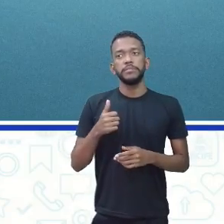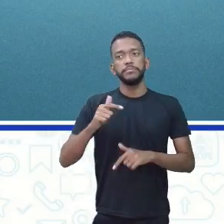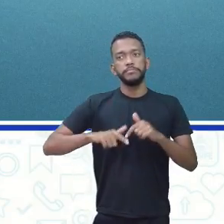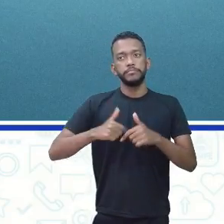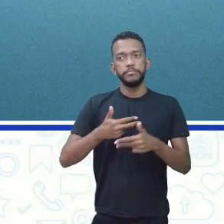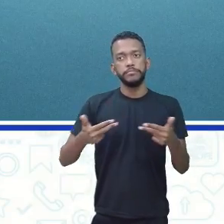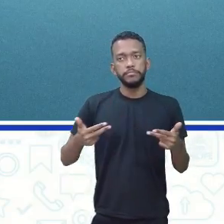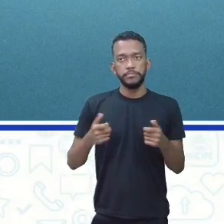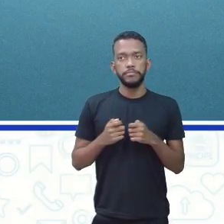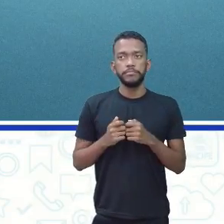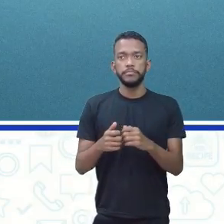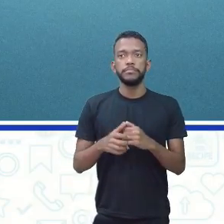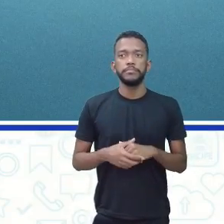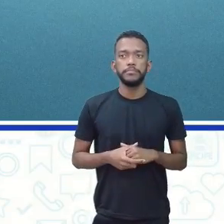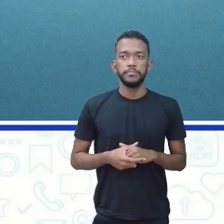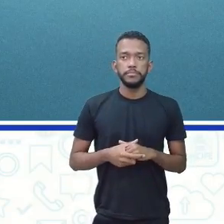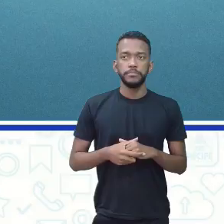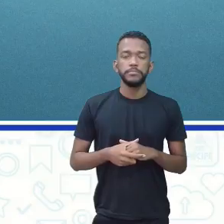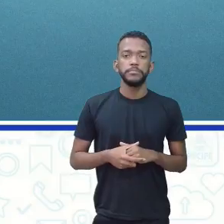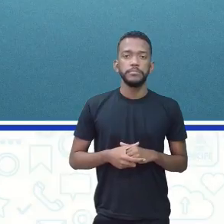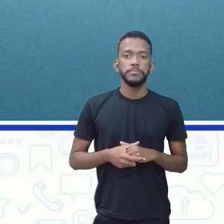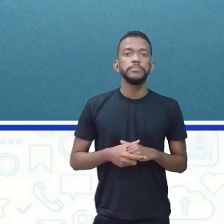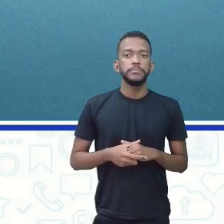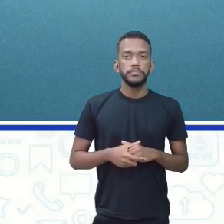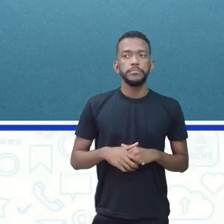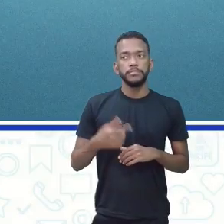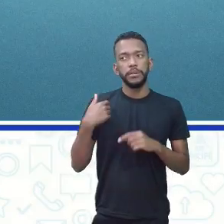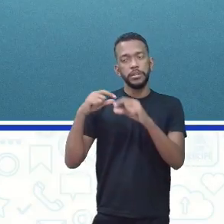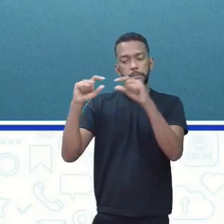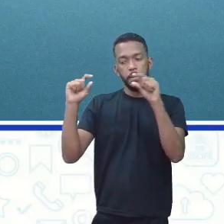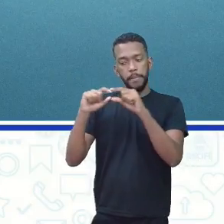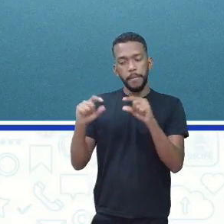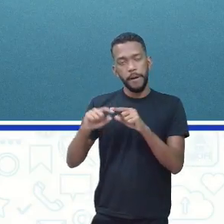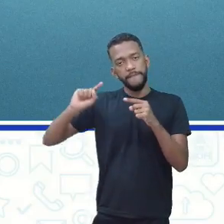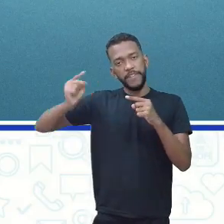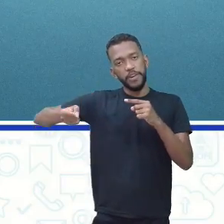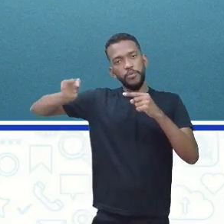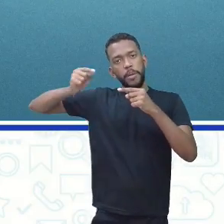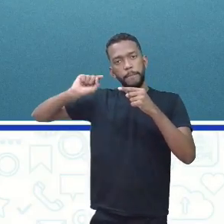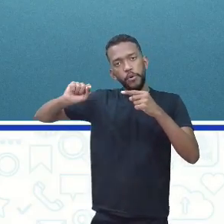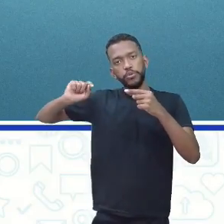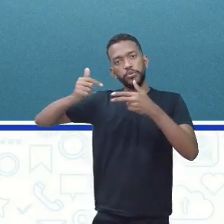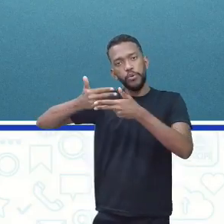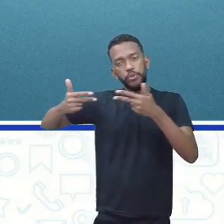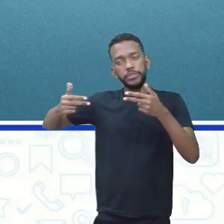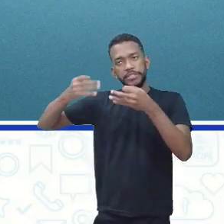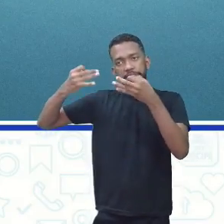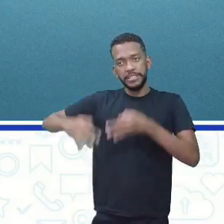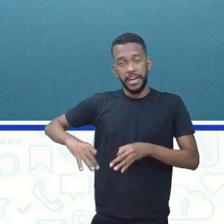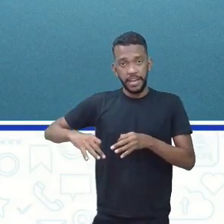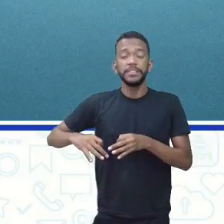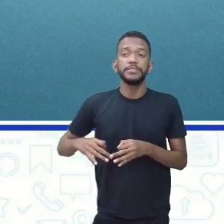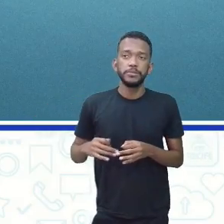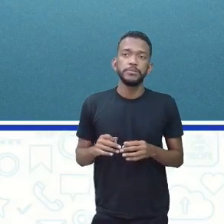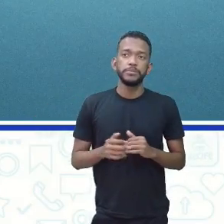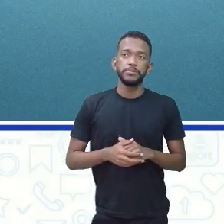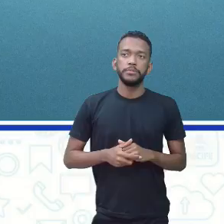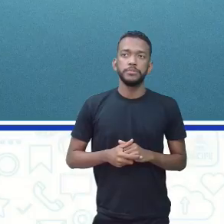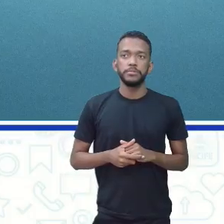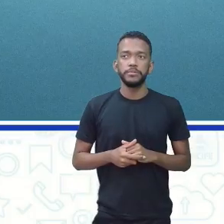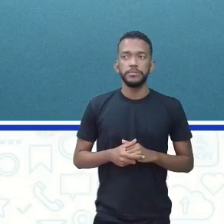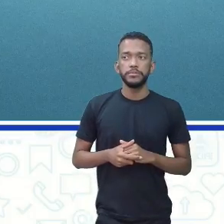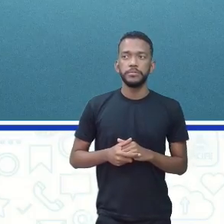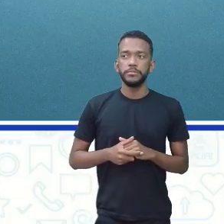coisa. E esse é o meme que a gente já tinha reconstruído, colocando a pontuação certinha, as vírgulas e o fechamento